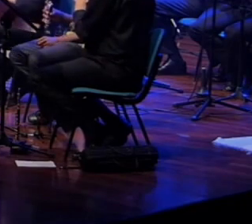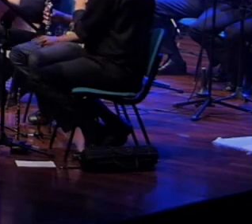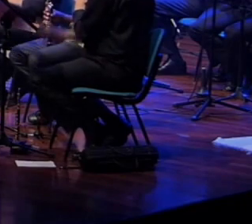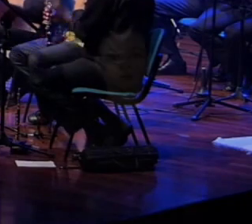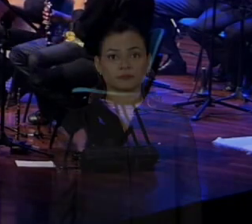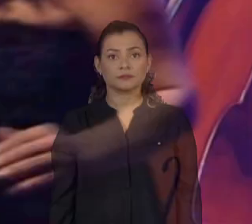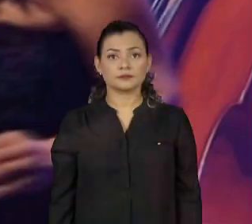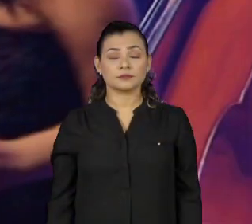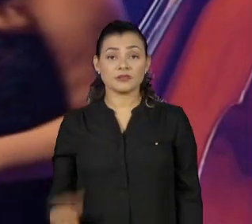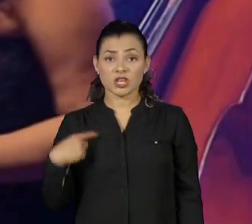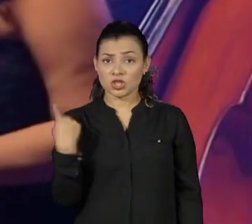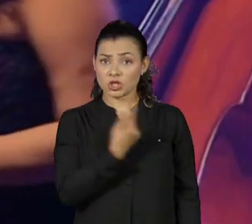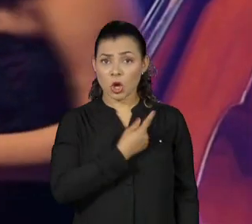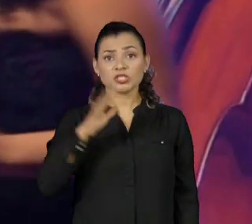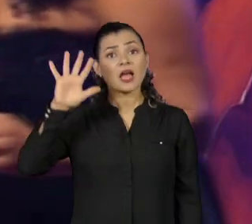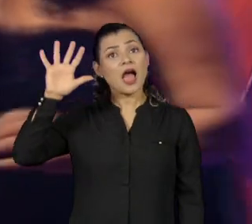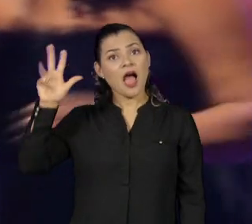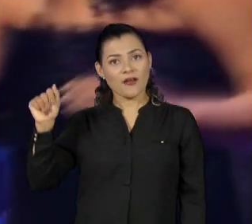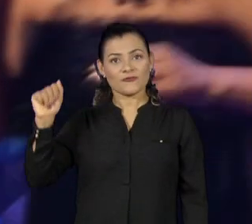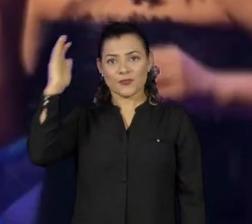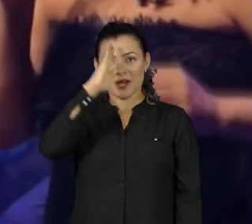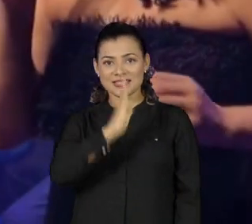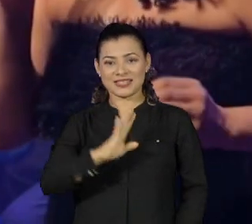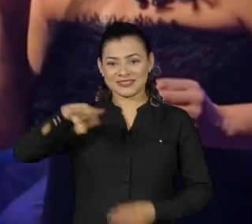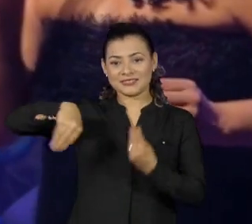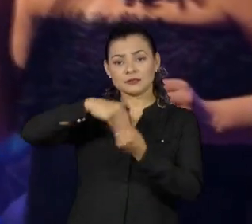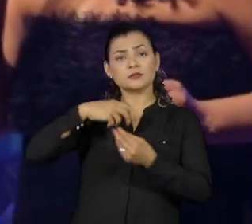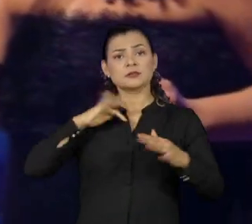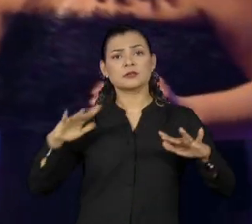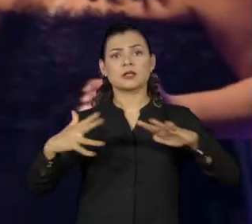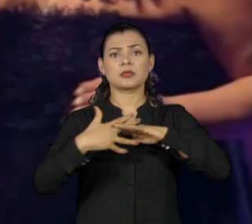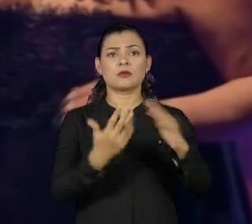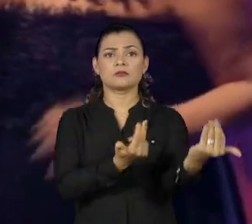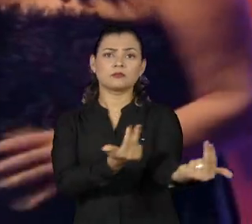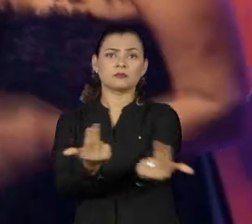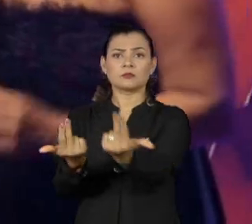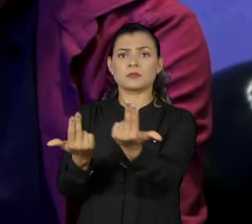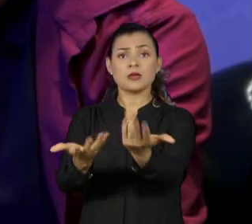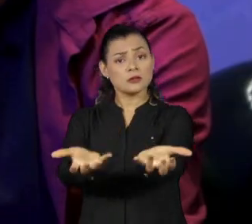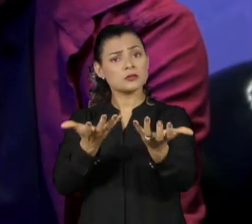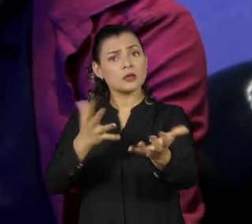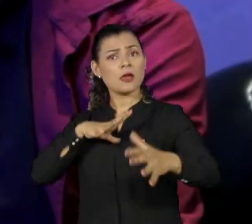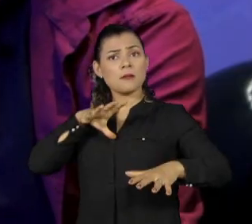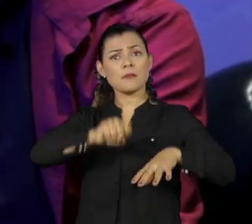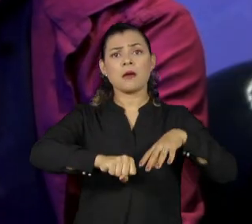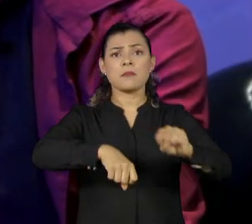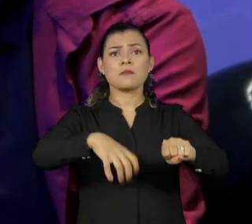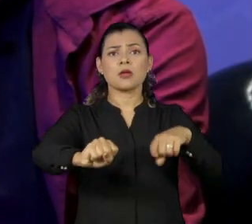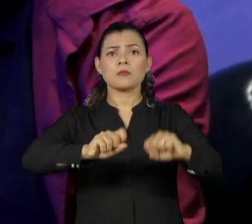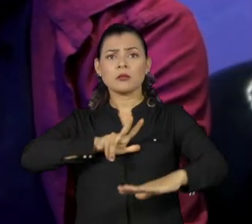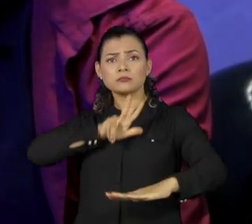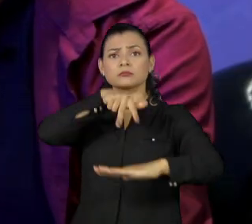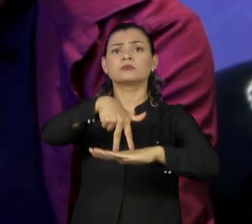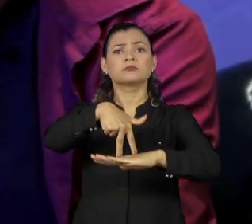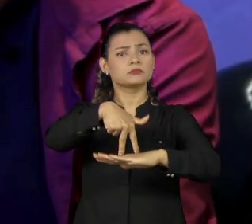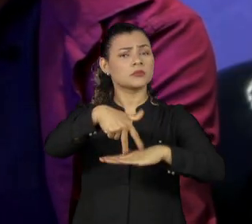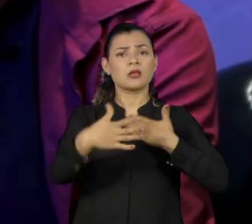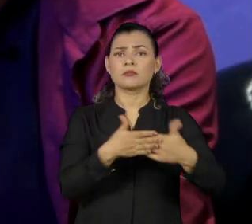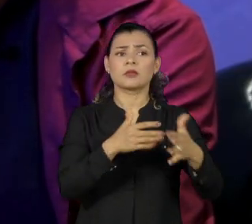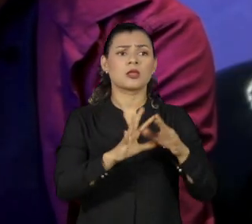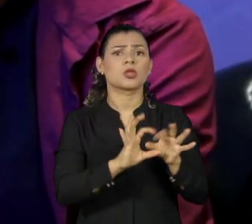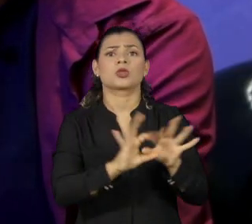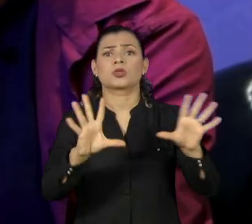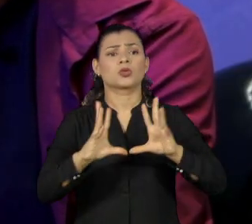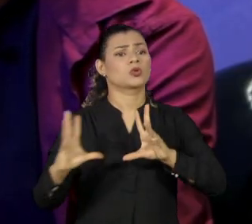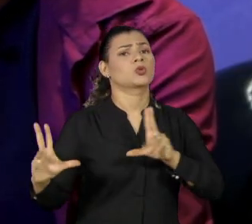Nós, afro-brasileiros, somos cidadãos, sabe? A gente quer ocupar os espaços, todos os espaços, em